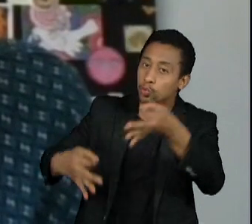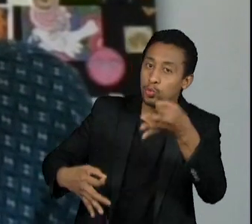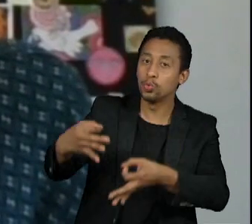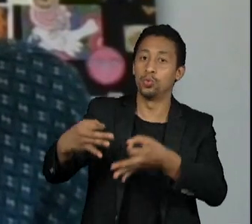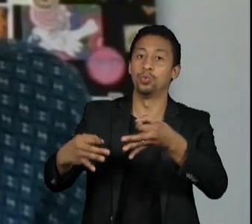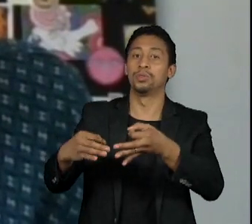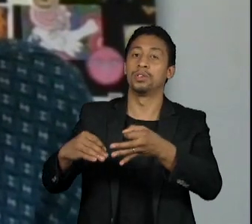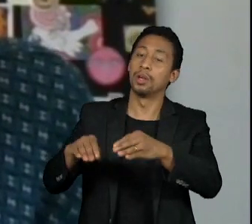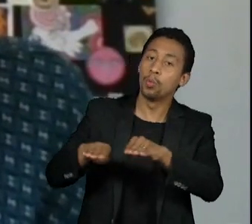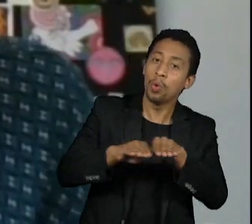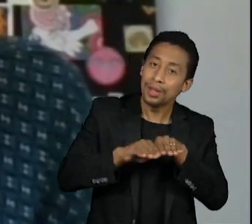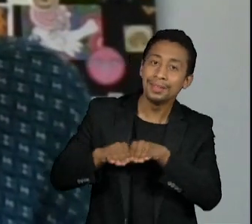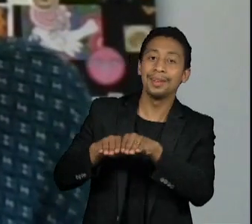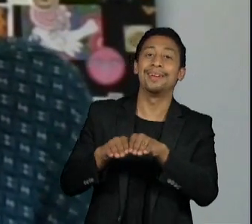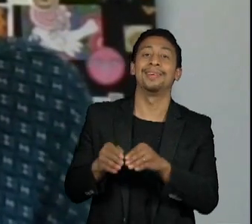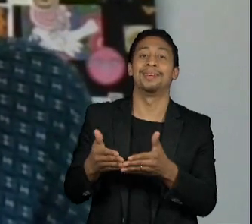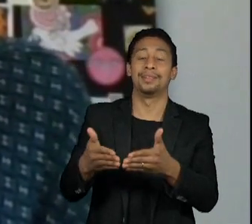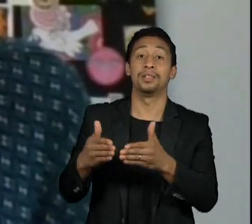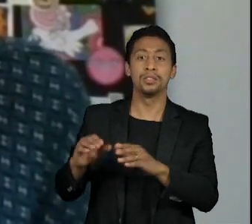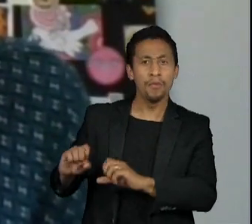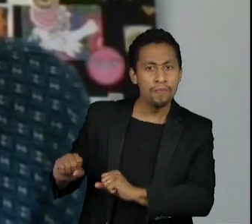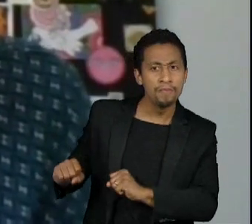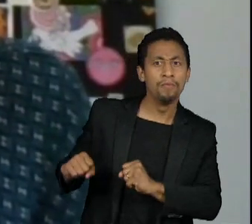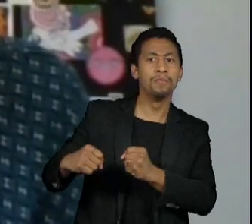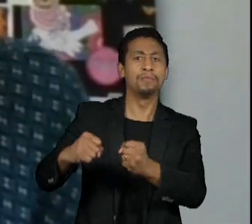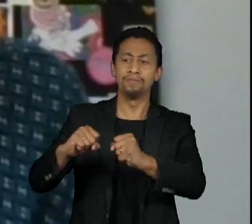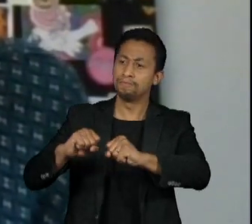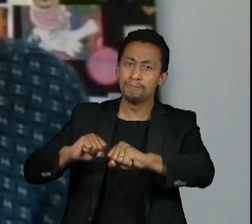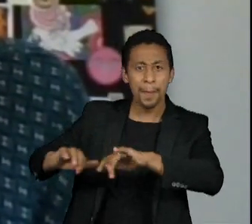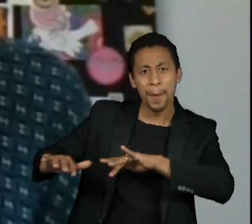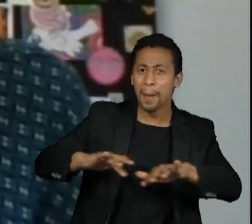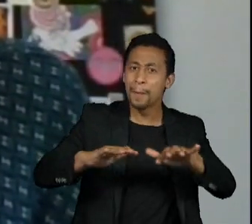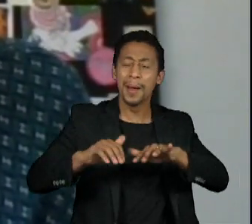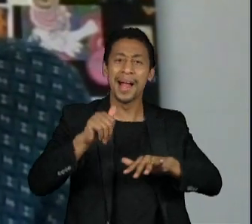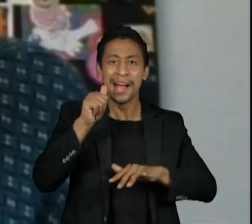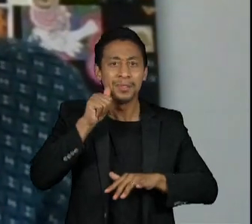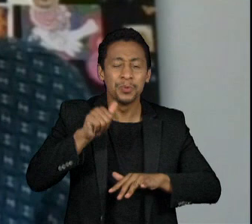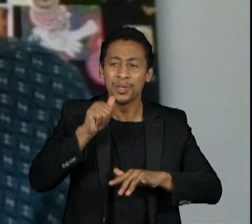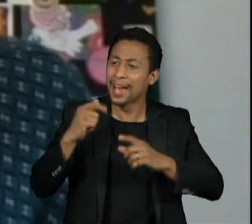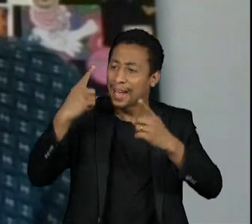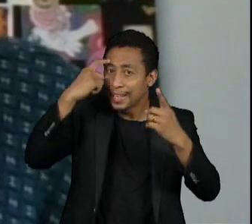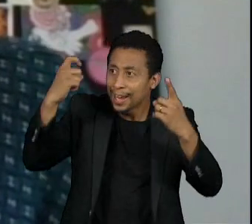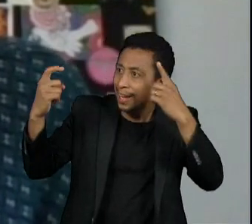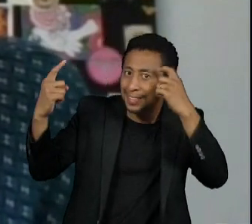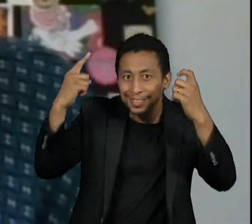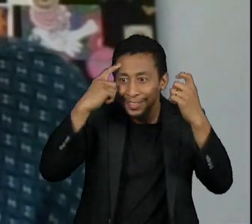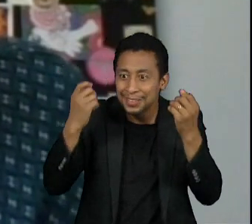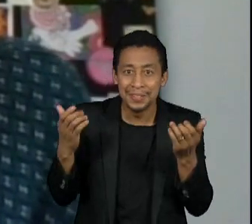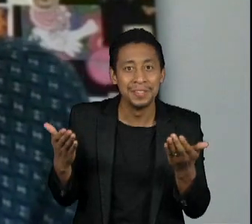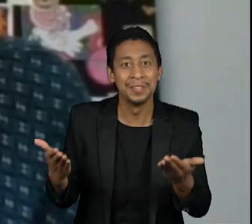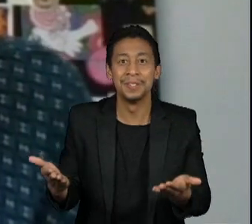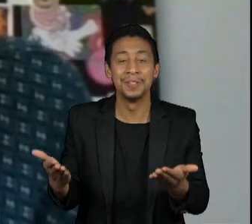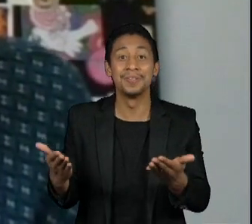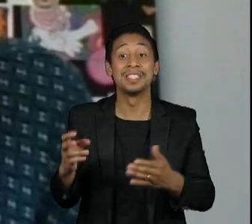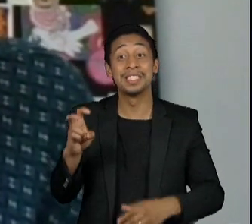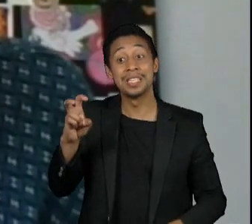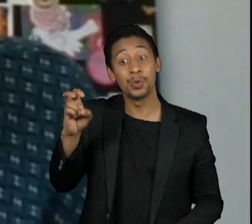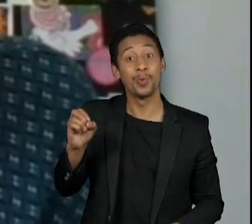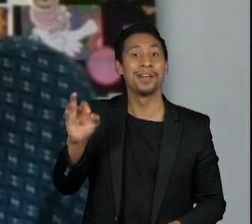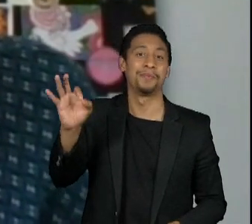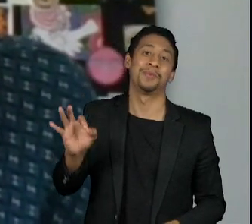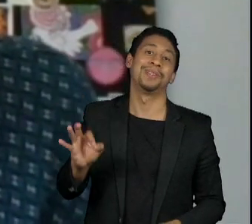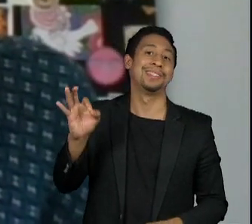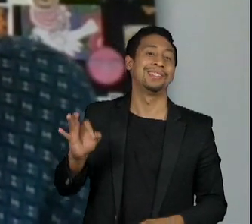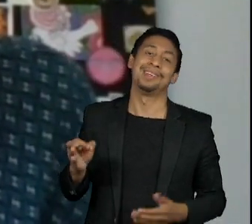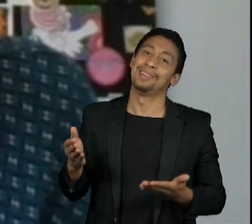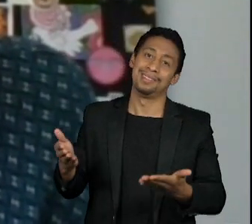uma sociedade em que essa força, essa energia criativa das mulheres, né, que em geral está aí, metade da população, não